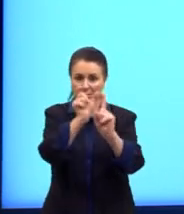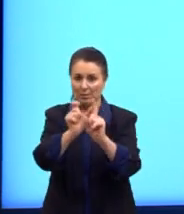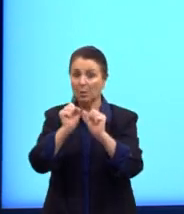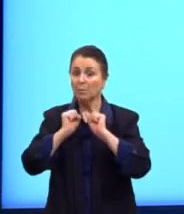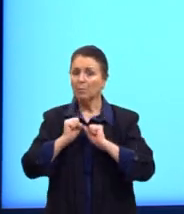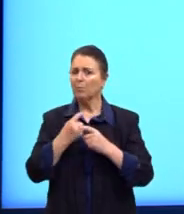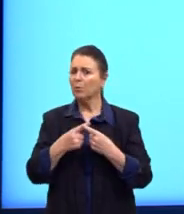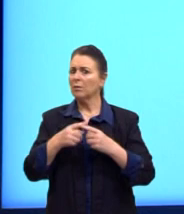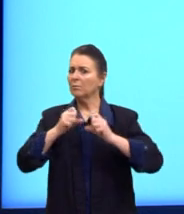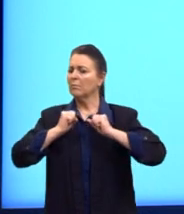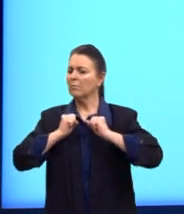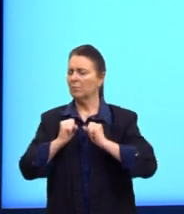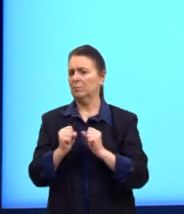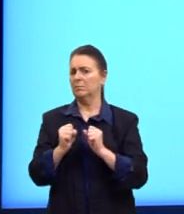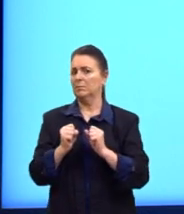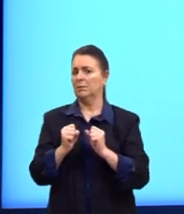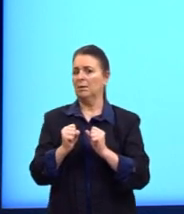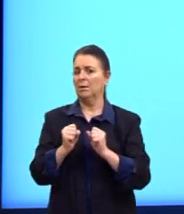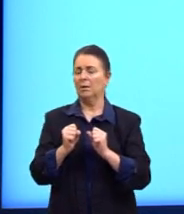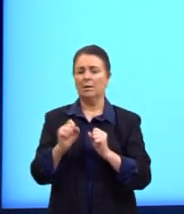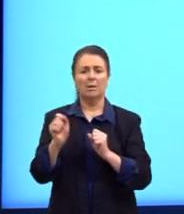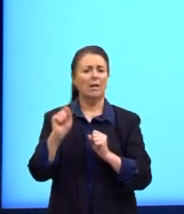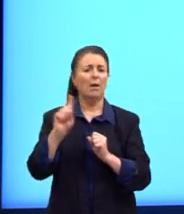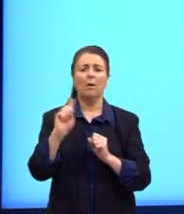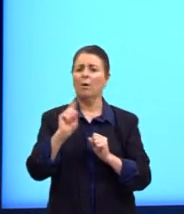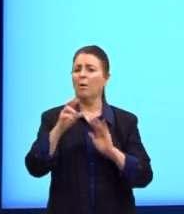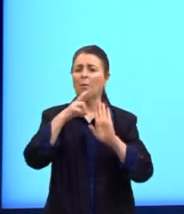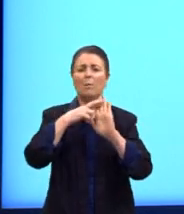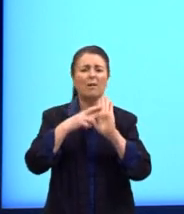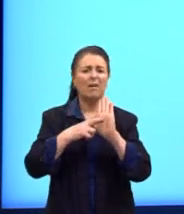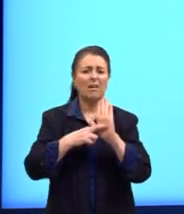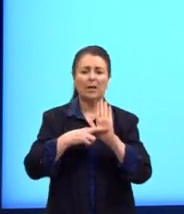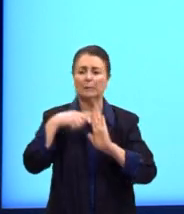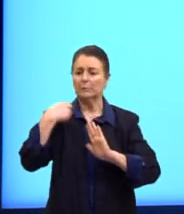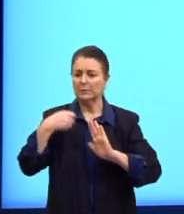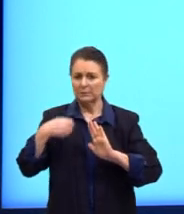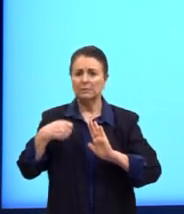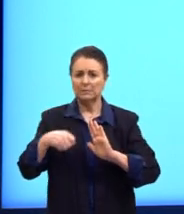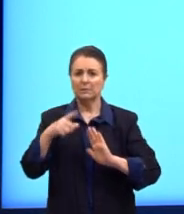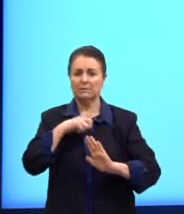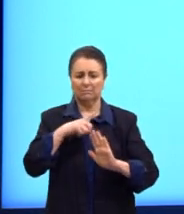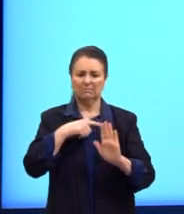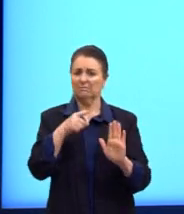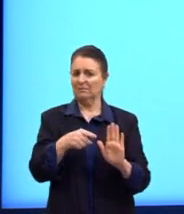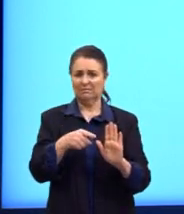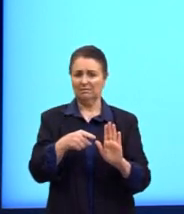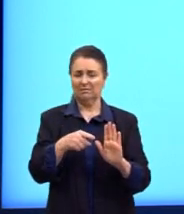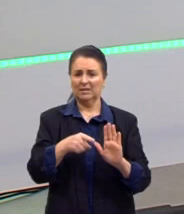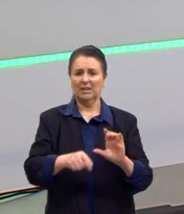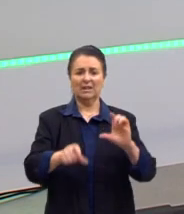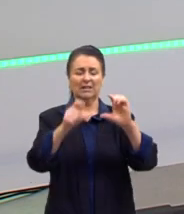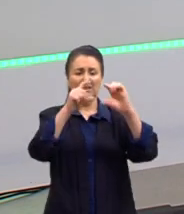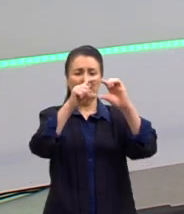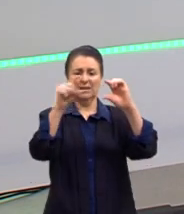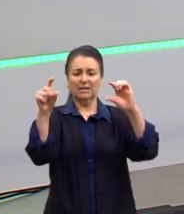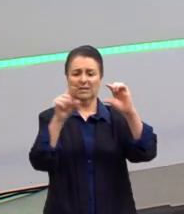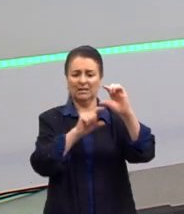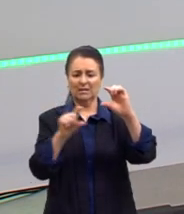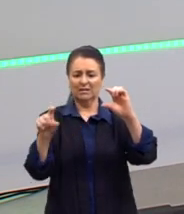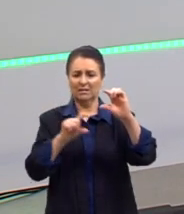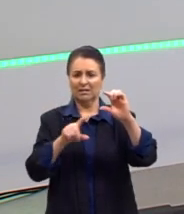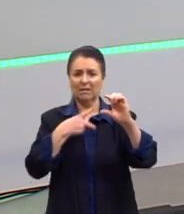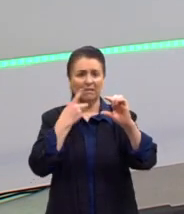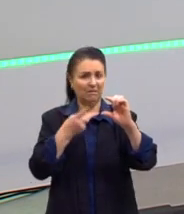isso daqui não é via de regra tá não é obrigatório que a tirinha tenha falas